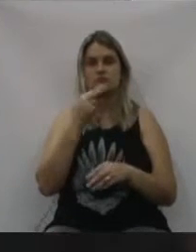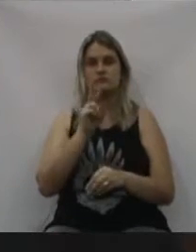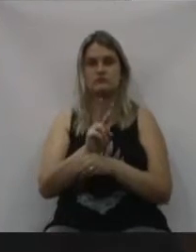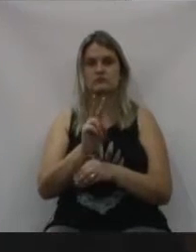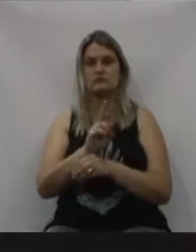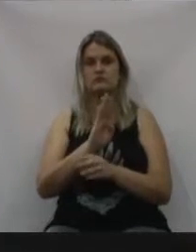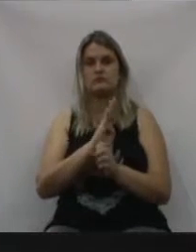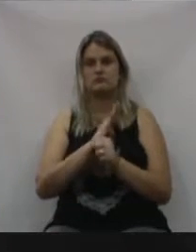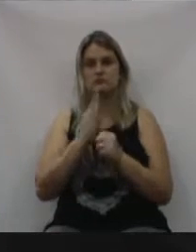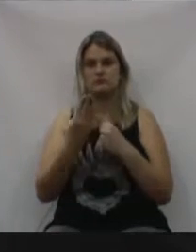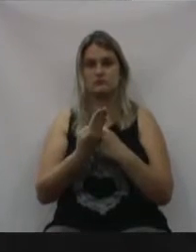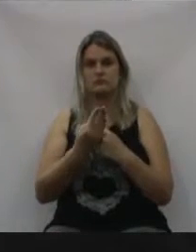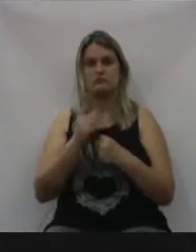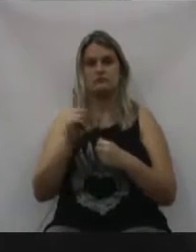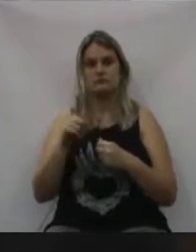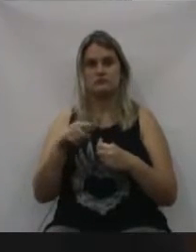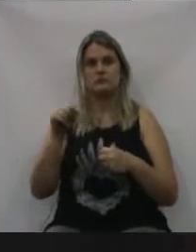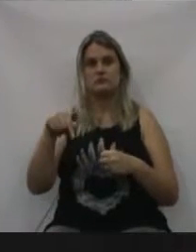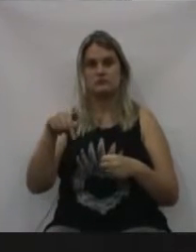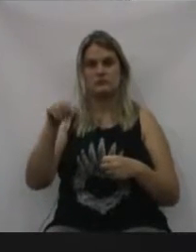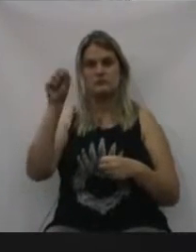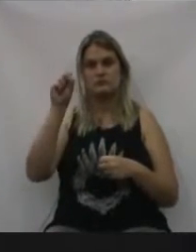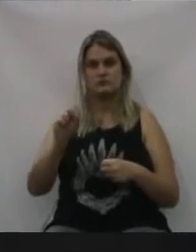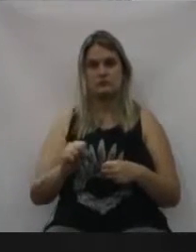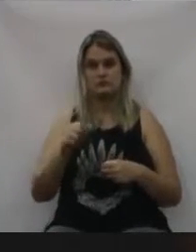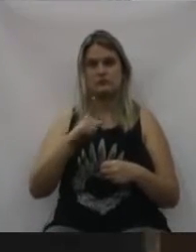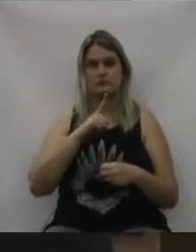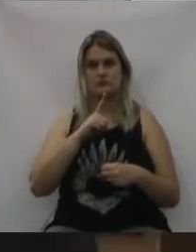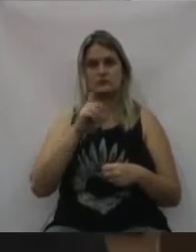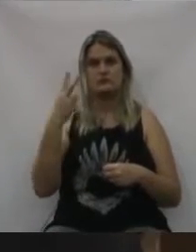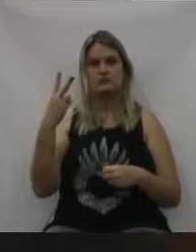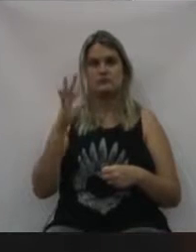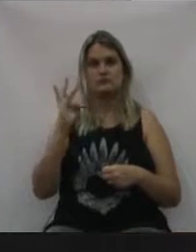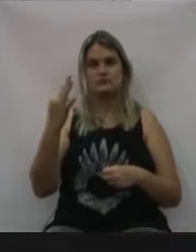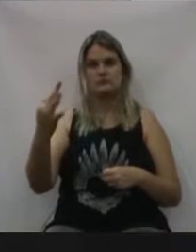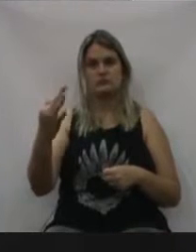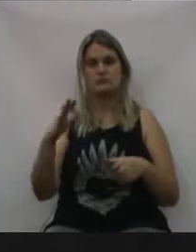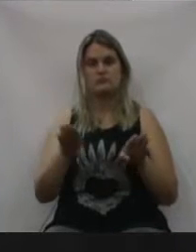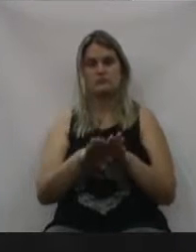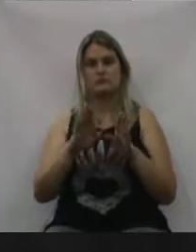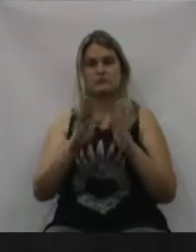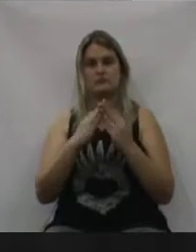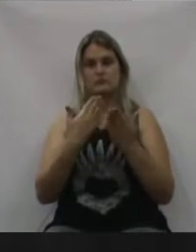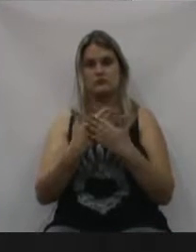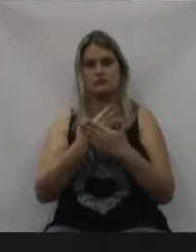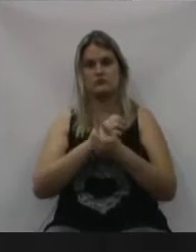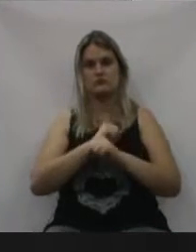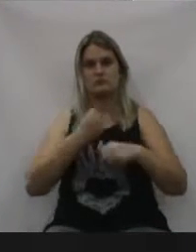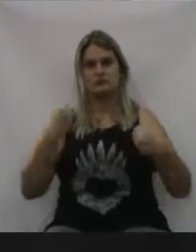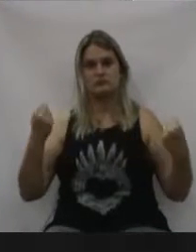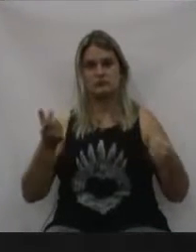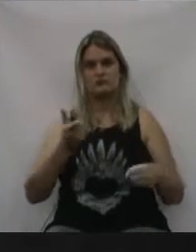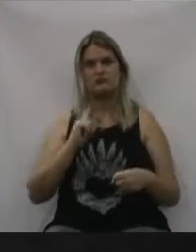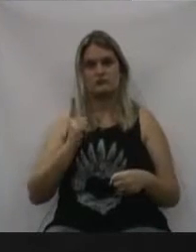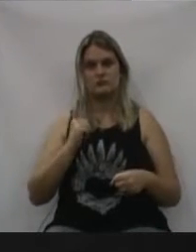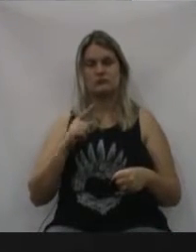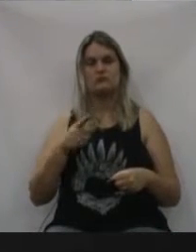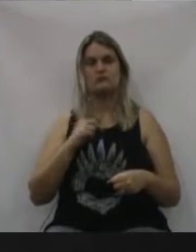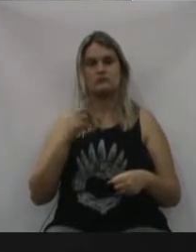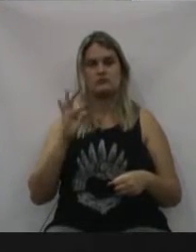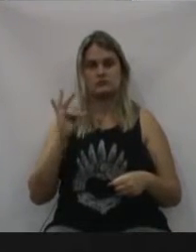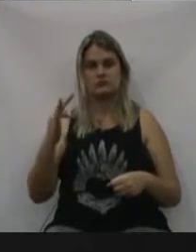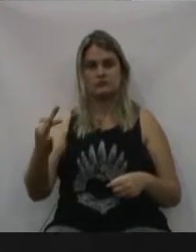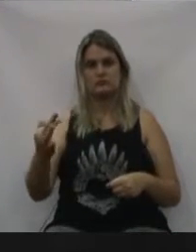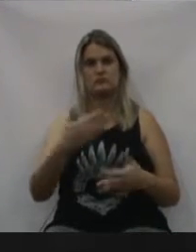melhor pros bairros tem um polo de educação a região sul né temos lá duas faculdades e um dos maiores colégios da cidade exatamente